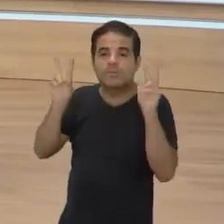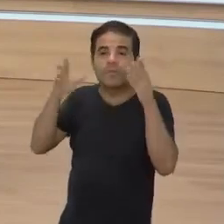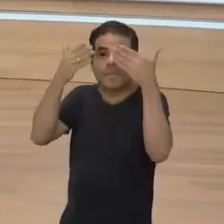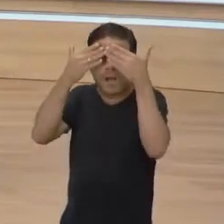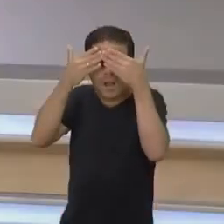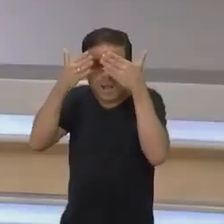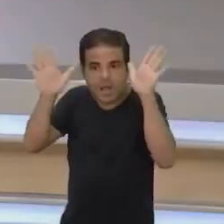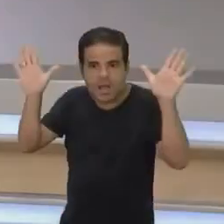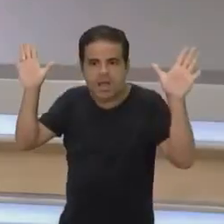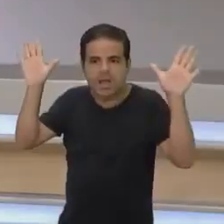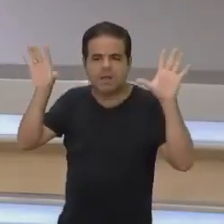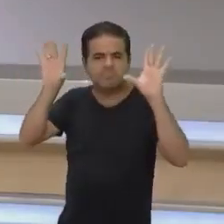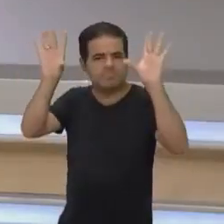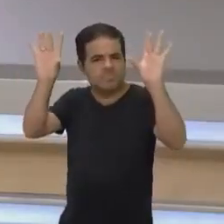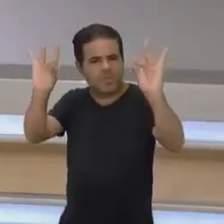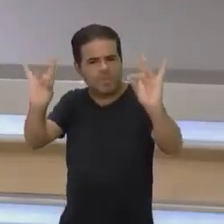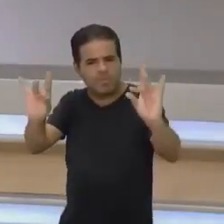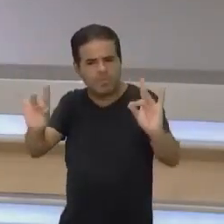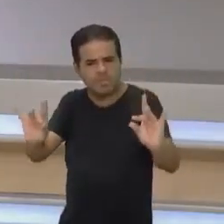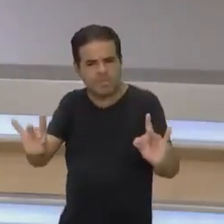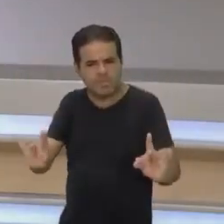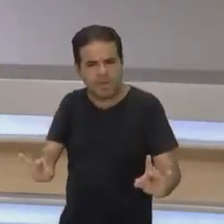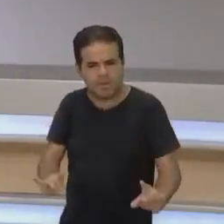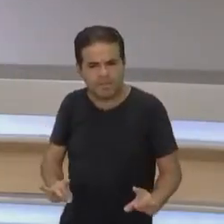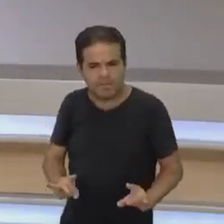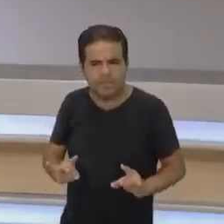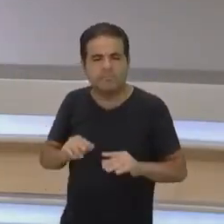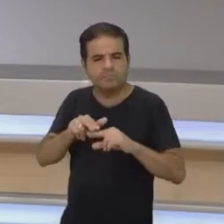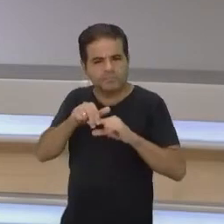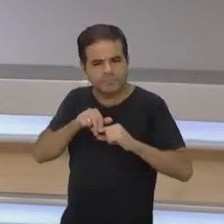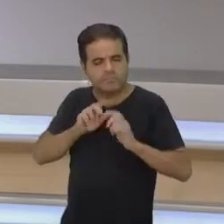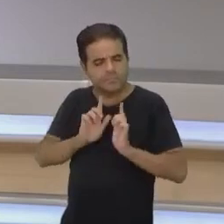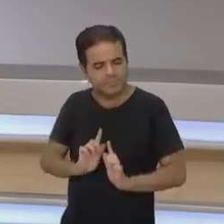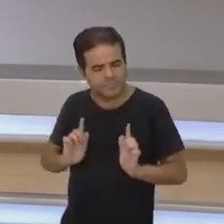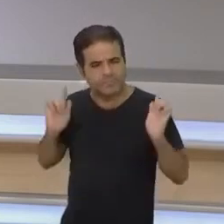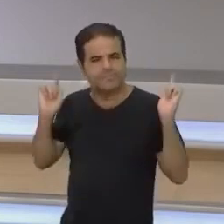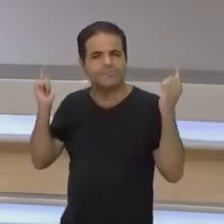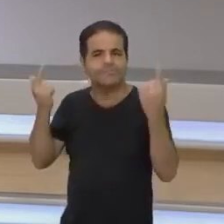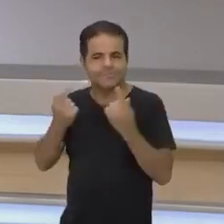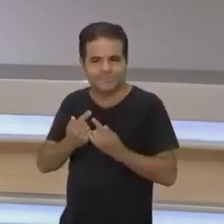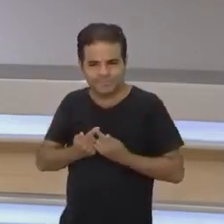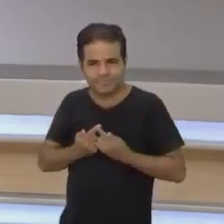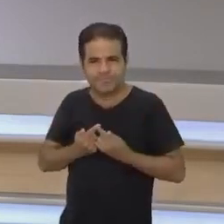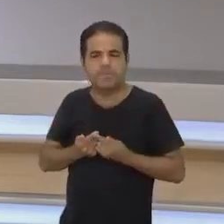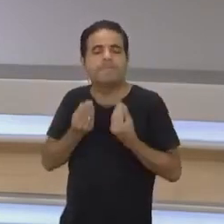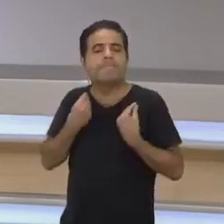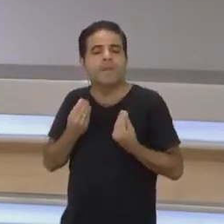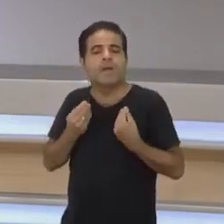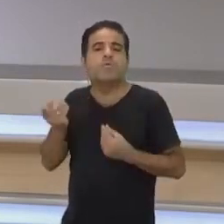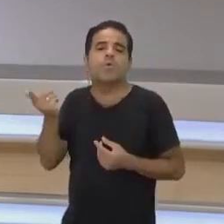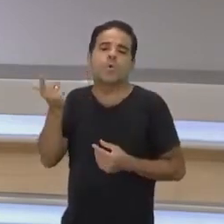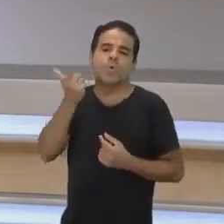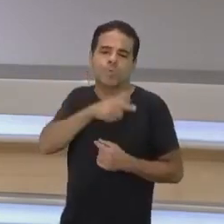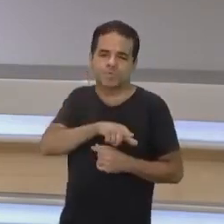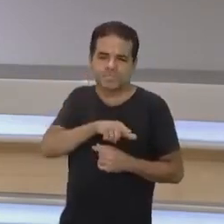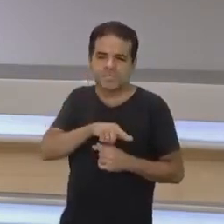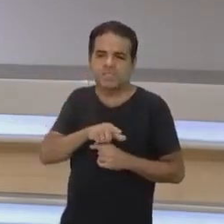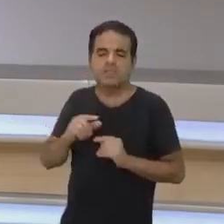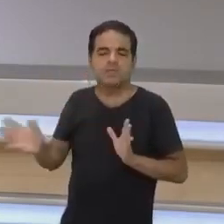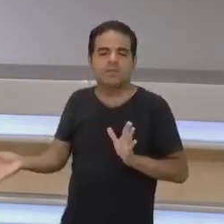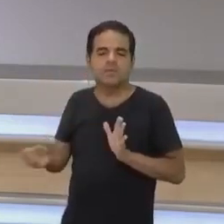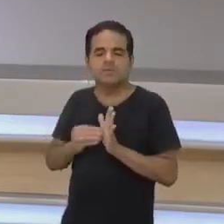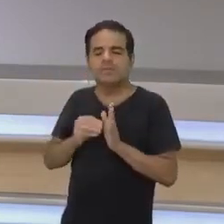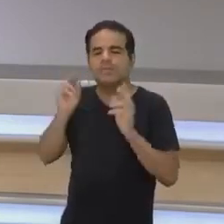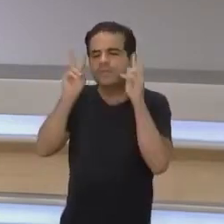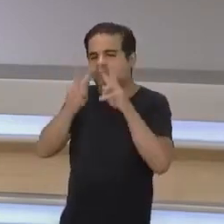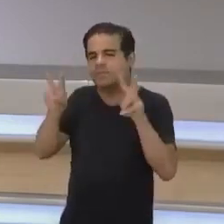mais detalhada. Então, por isso é bom mesmo essa questão dos grupos, né? Justamente para conseguir aí você ter